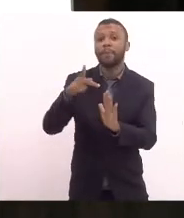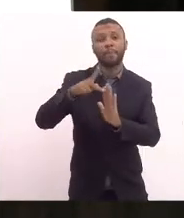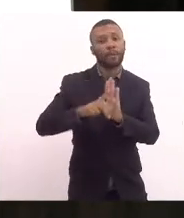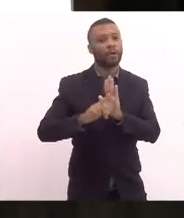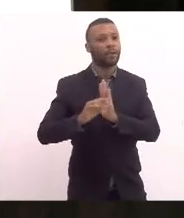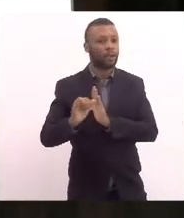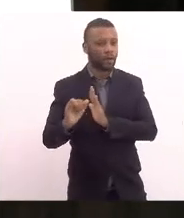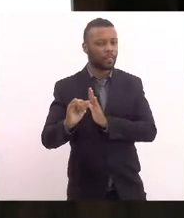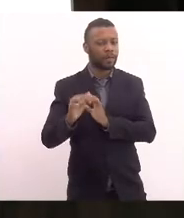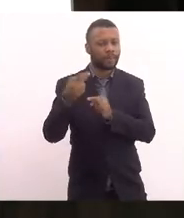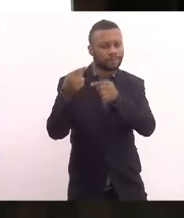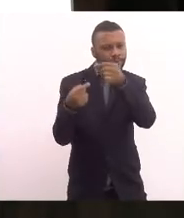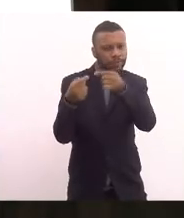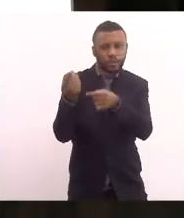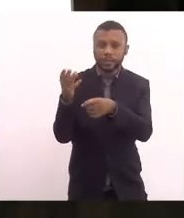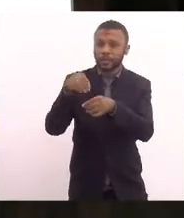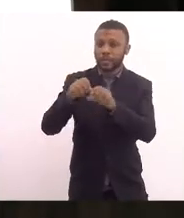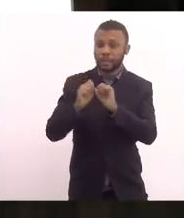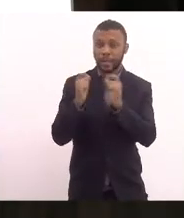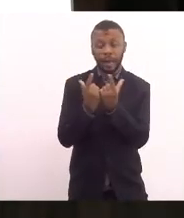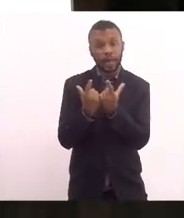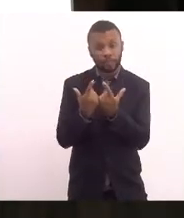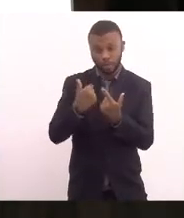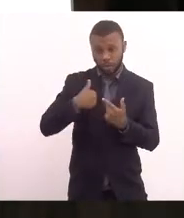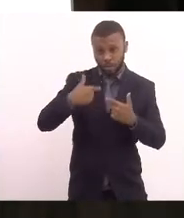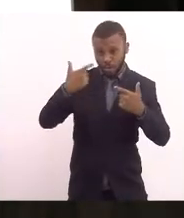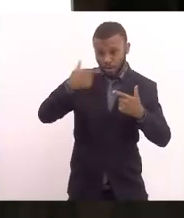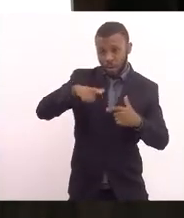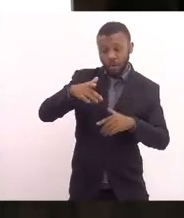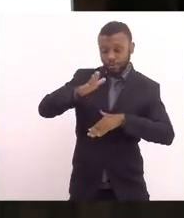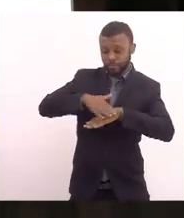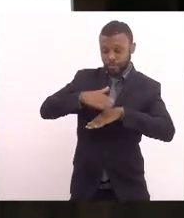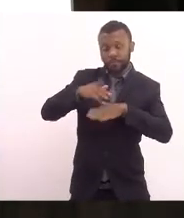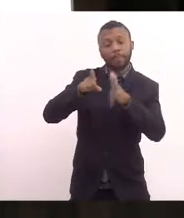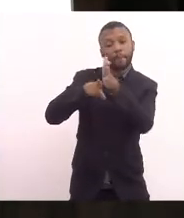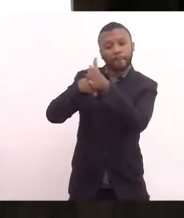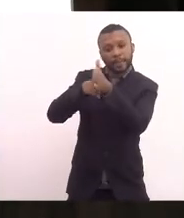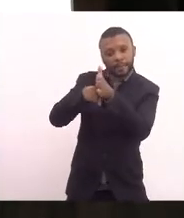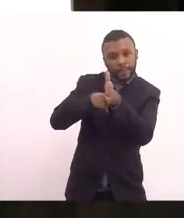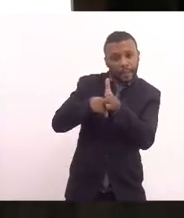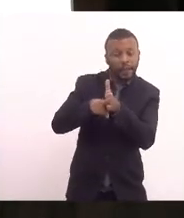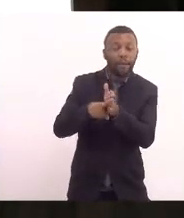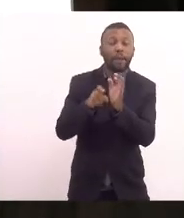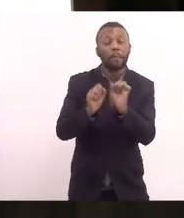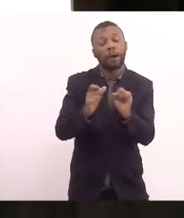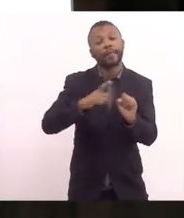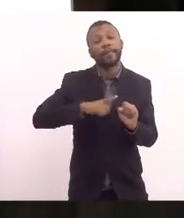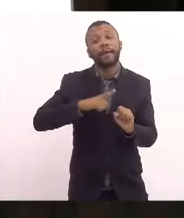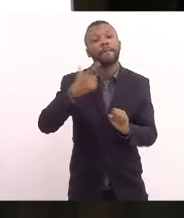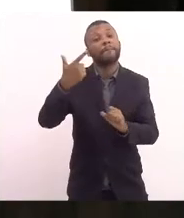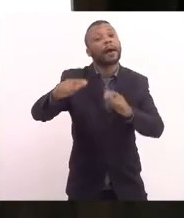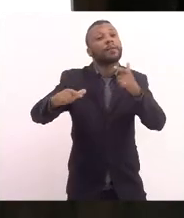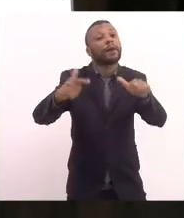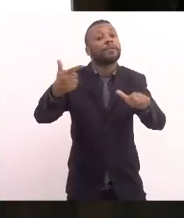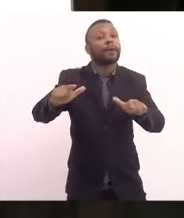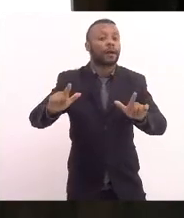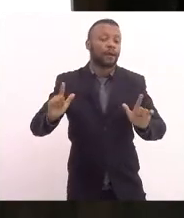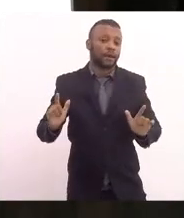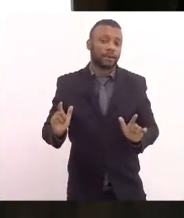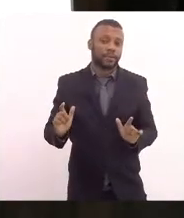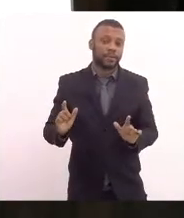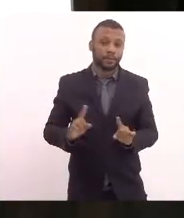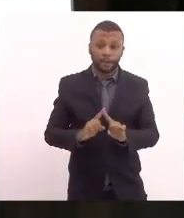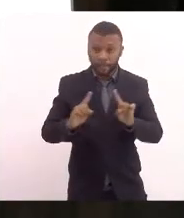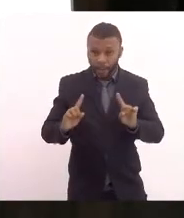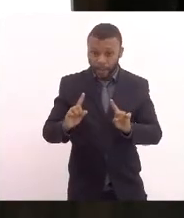que tramitou, pelo menos foi o que eu levantei, né? Pode ser que tenha até mais, mas